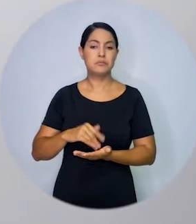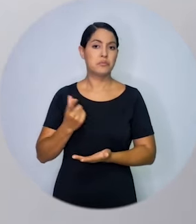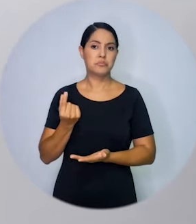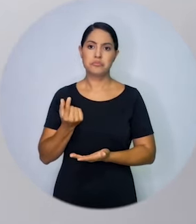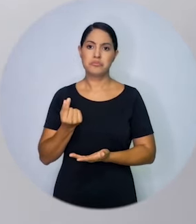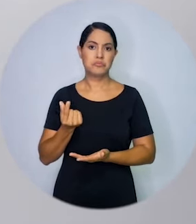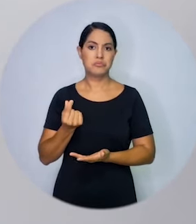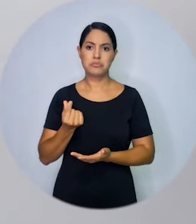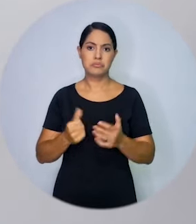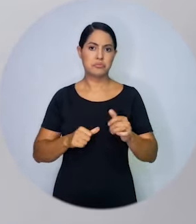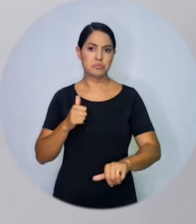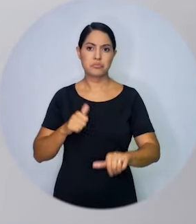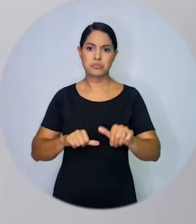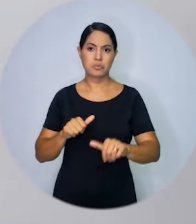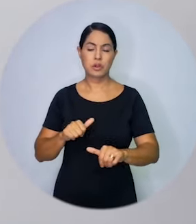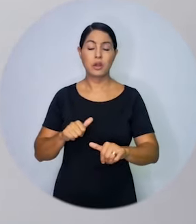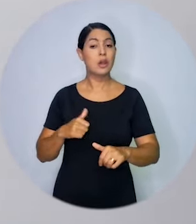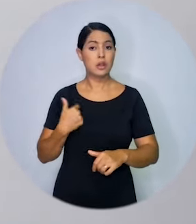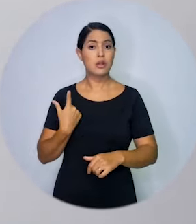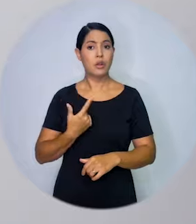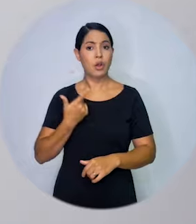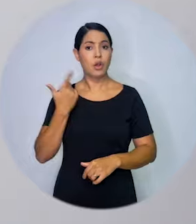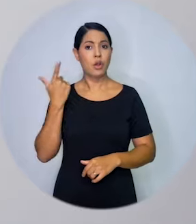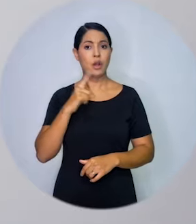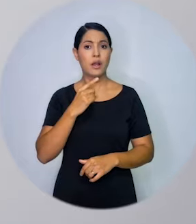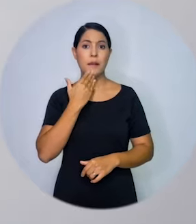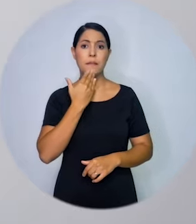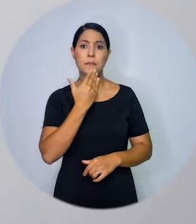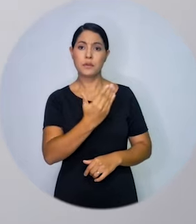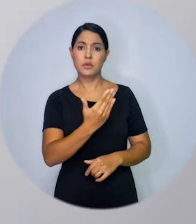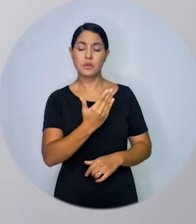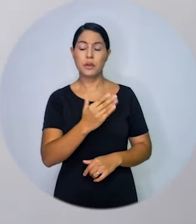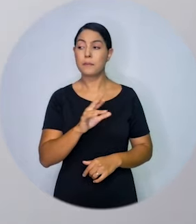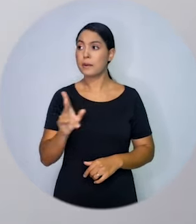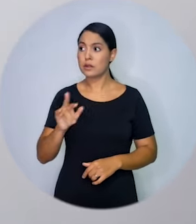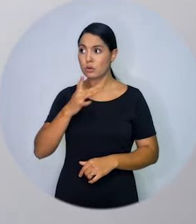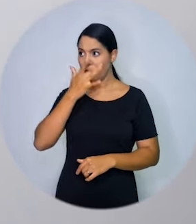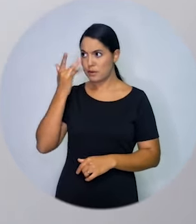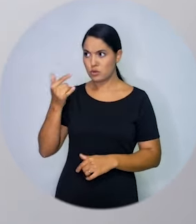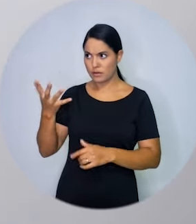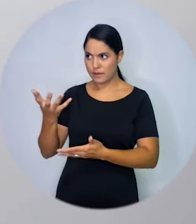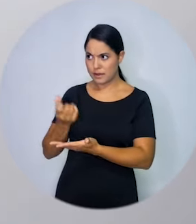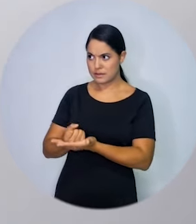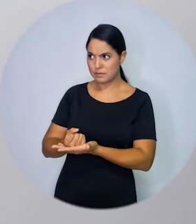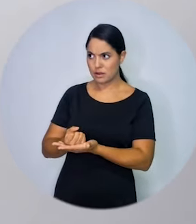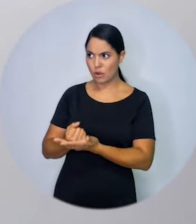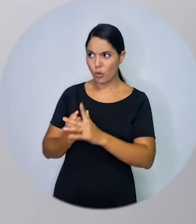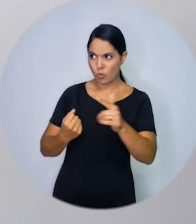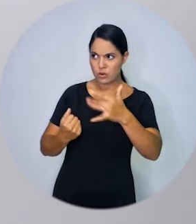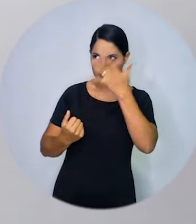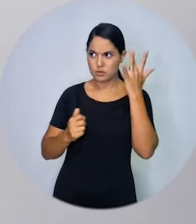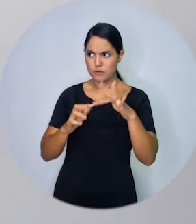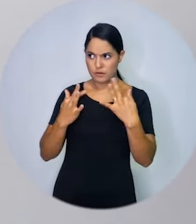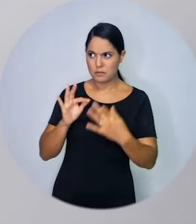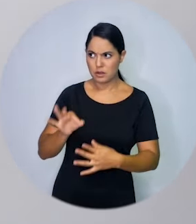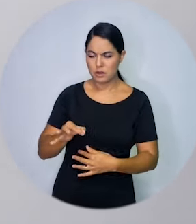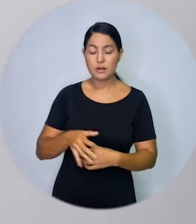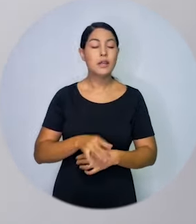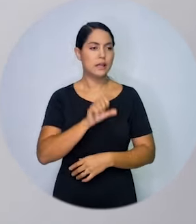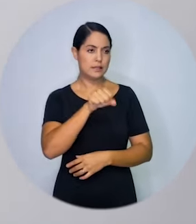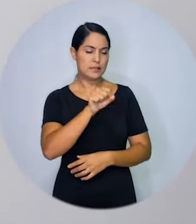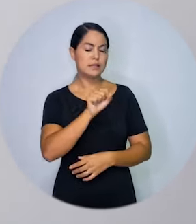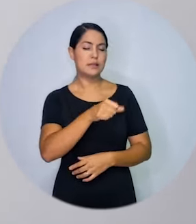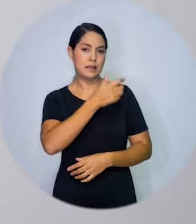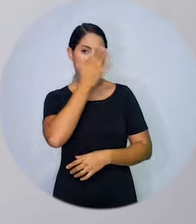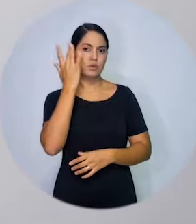mínimo, eles não consideram como renda. Então a gente consegue solicitar o benefício. Não do beneficiário, né? Não